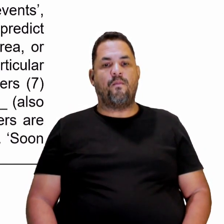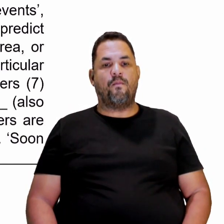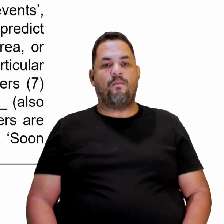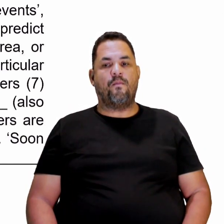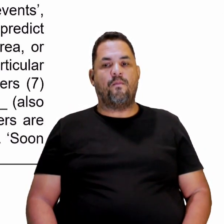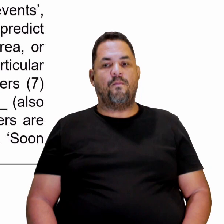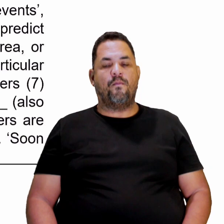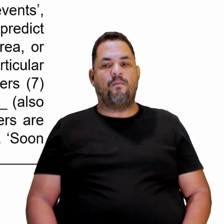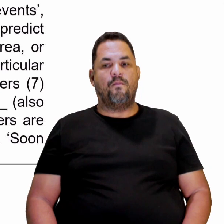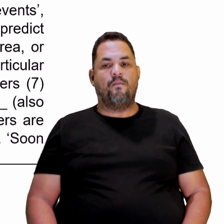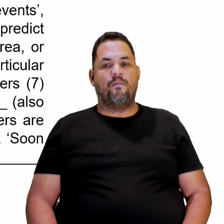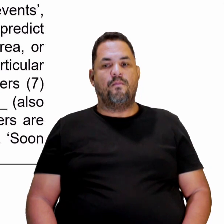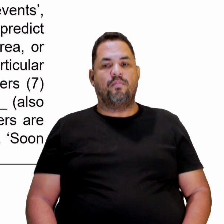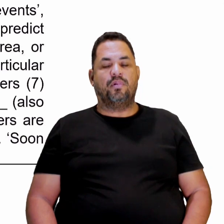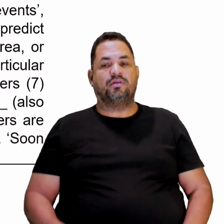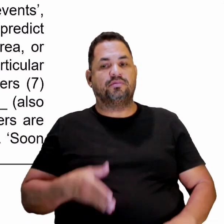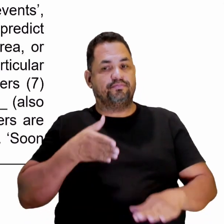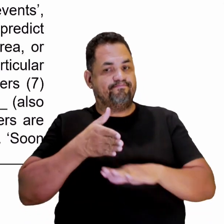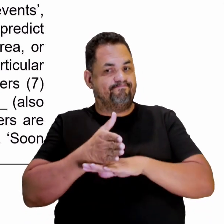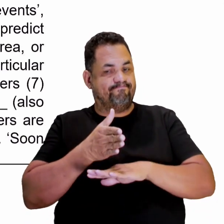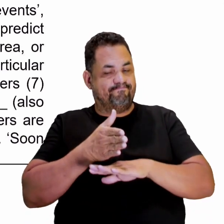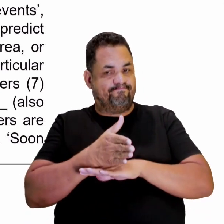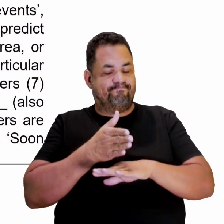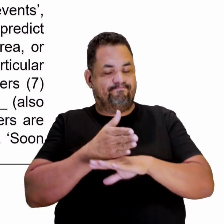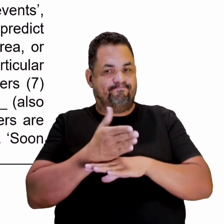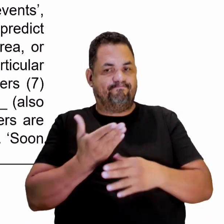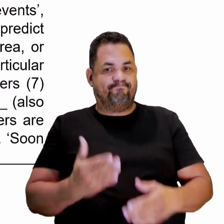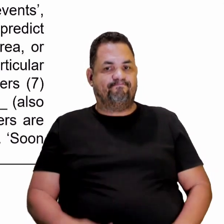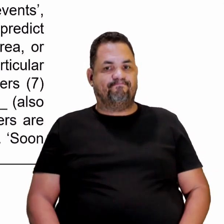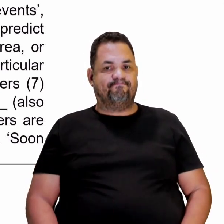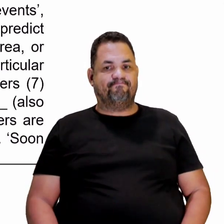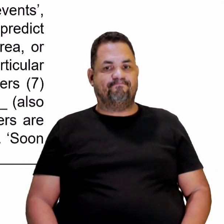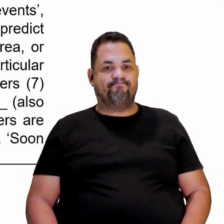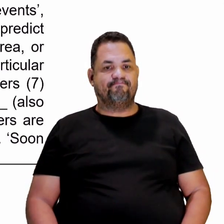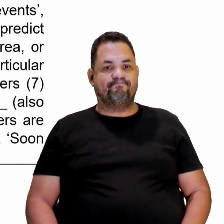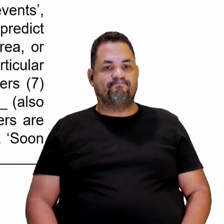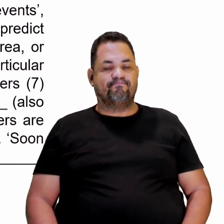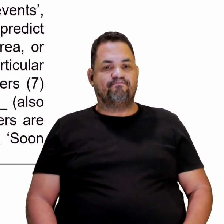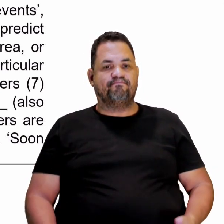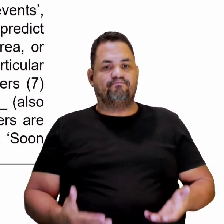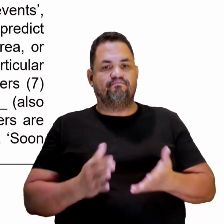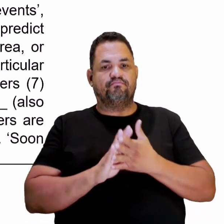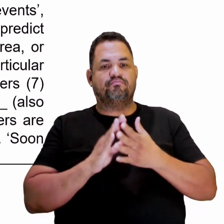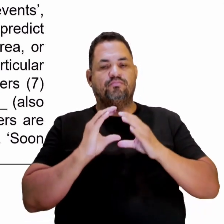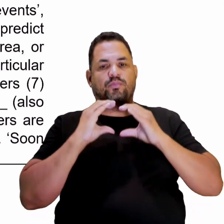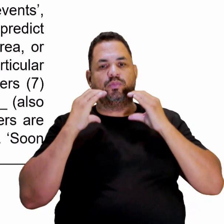week. Então, ele participará aí de uma conferência